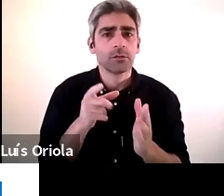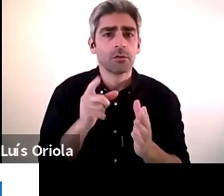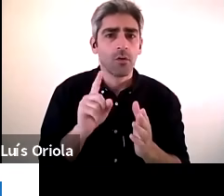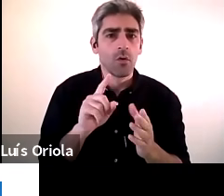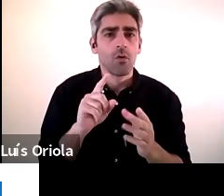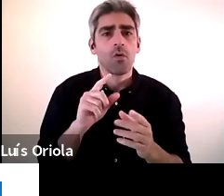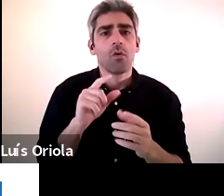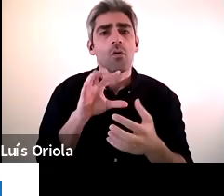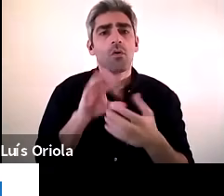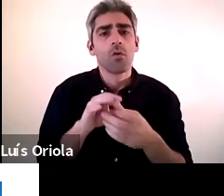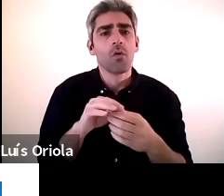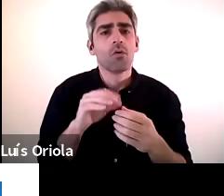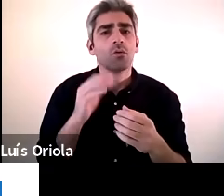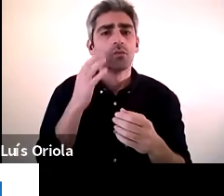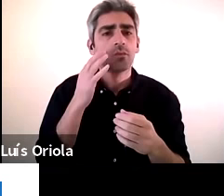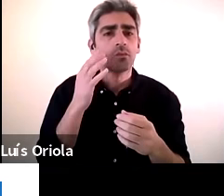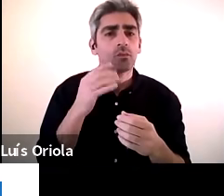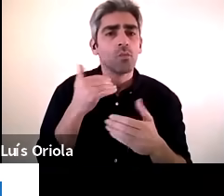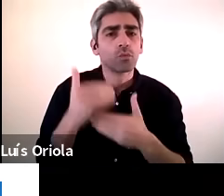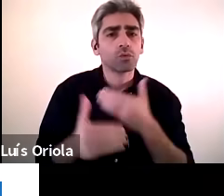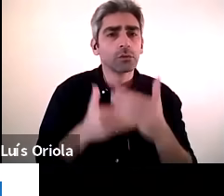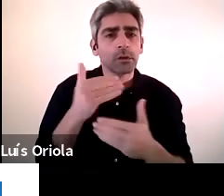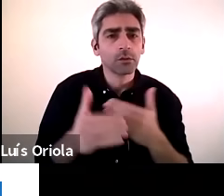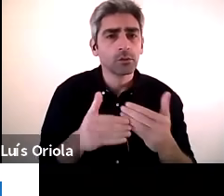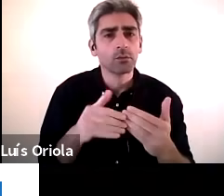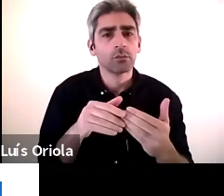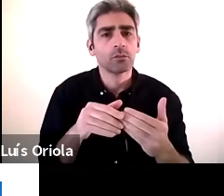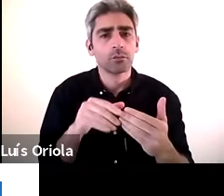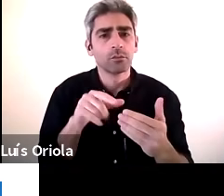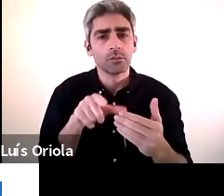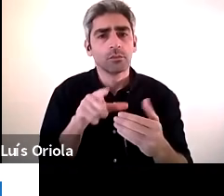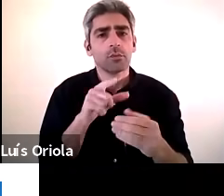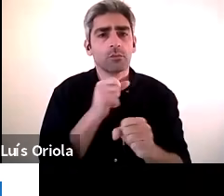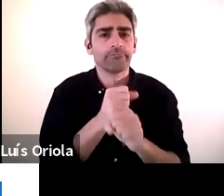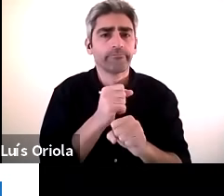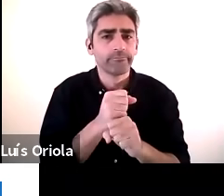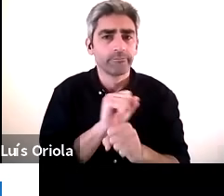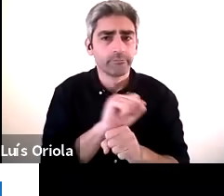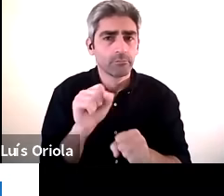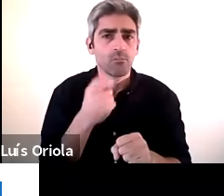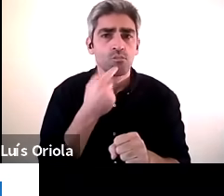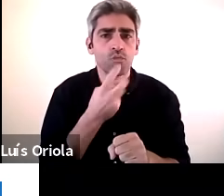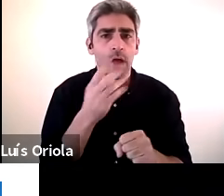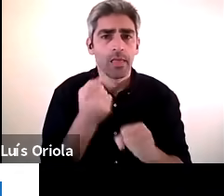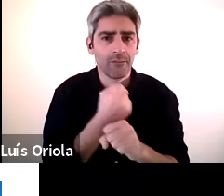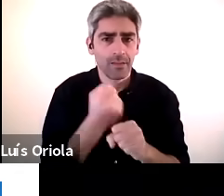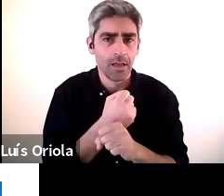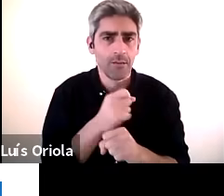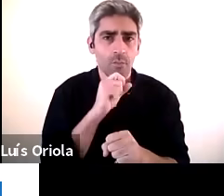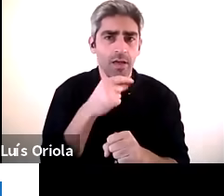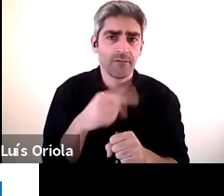que tem que ver com a automatização de muitos processos de trabalho e, no fundo, muitas atividades. Poderão existir